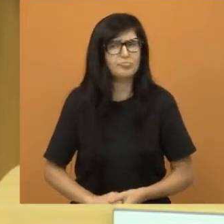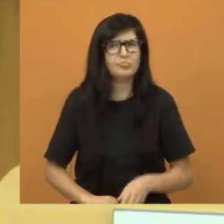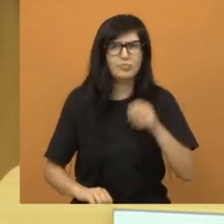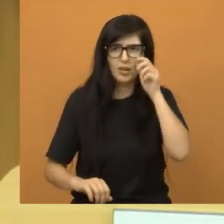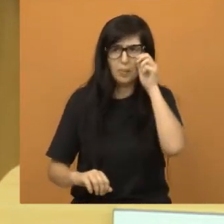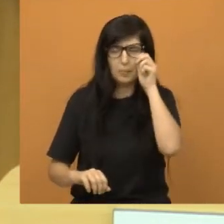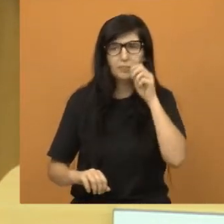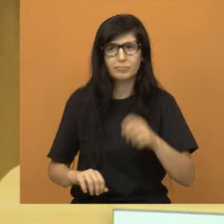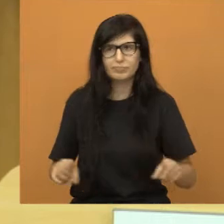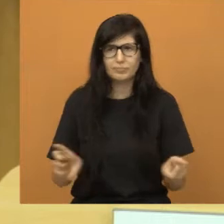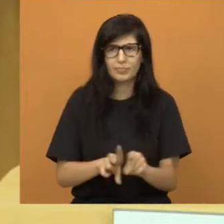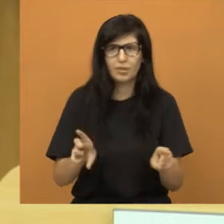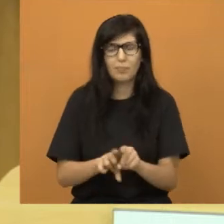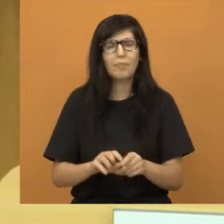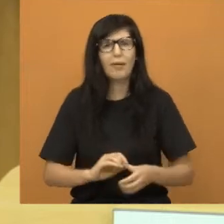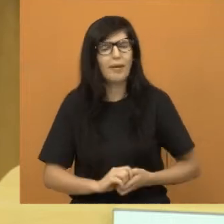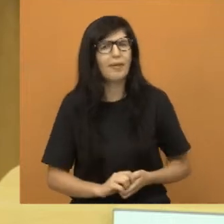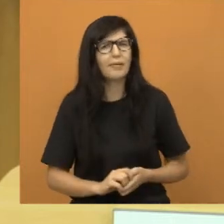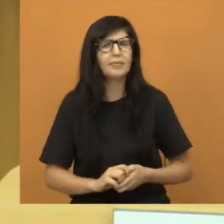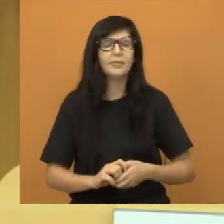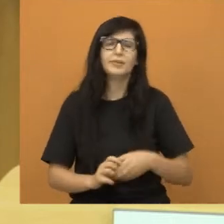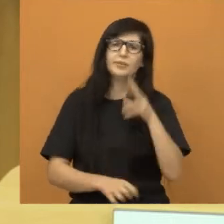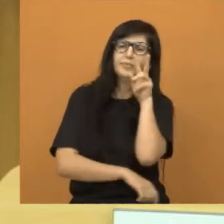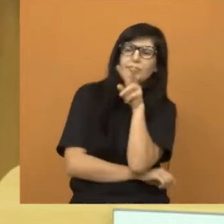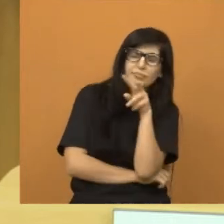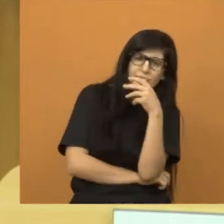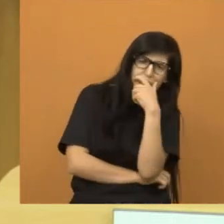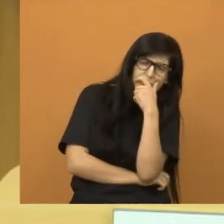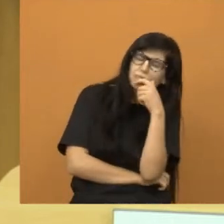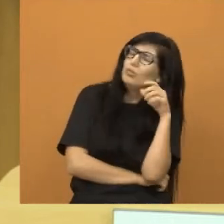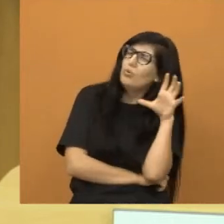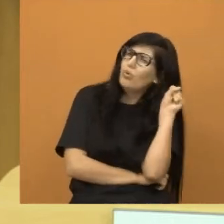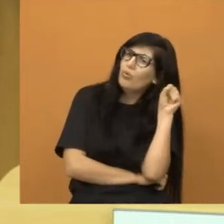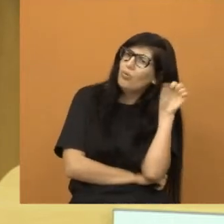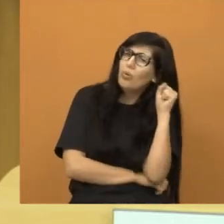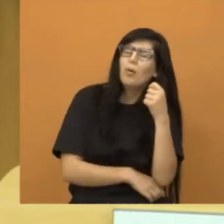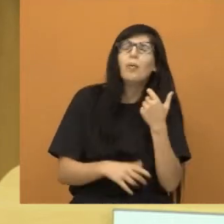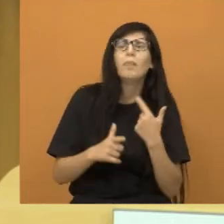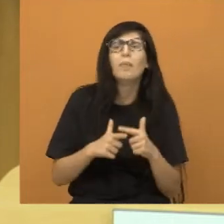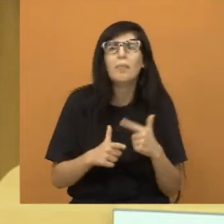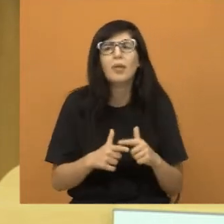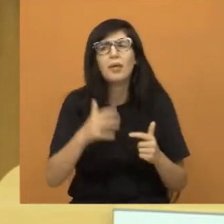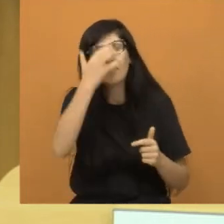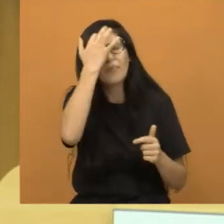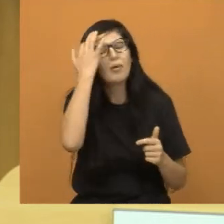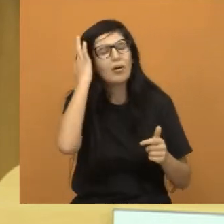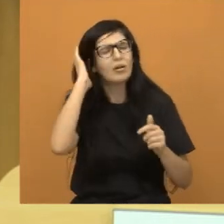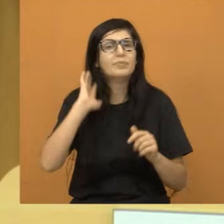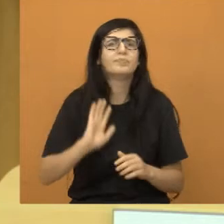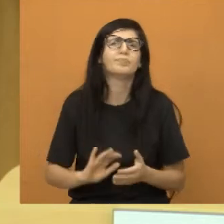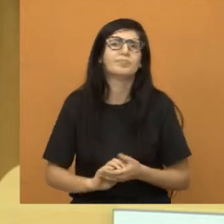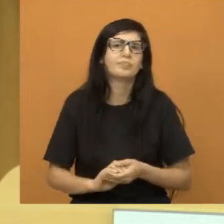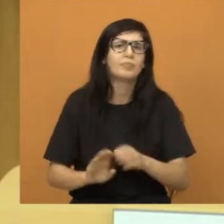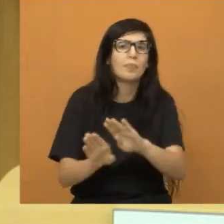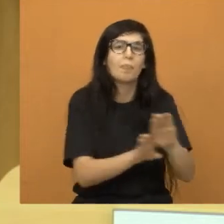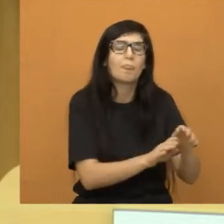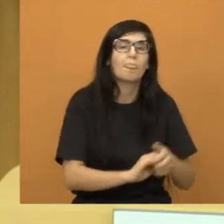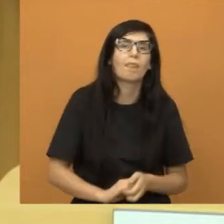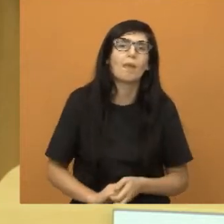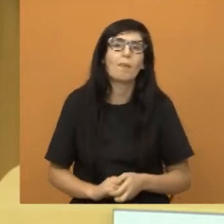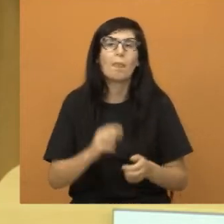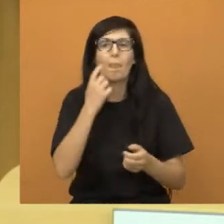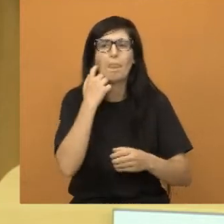momentos também a gente encontra muitas histórias de solidariedade. O Colégio Atenas Paulista está fazendo uma campanha para os moradores lá do